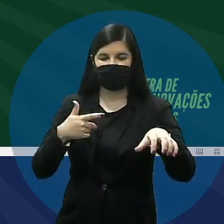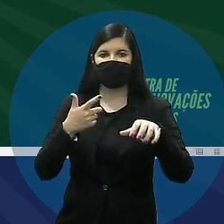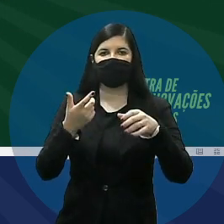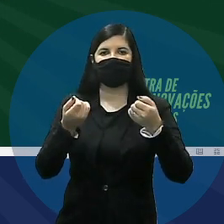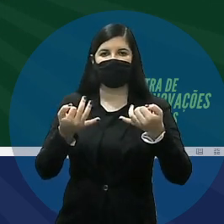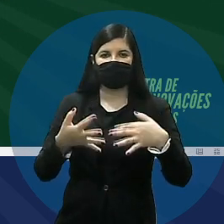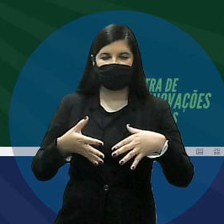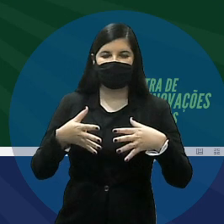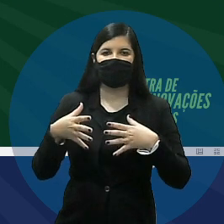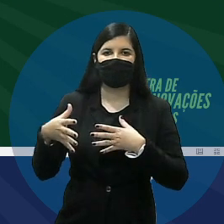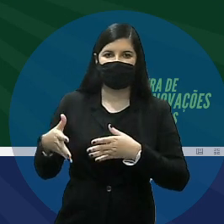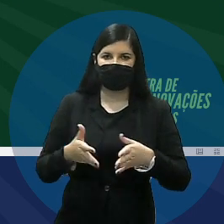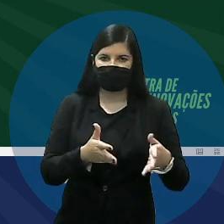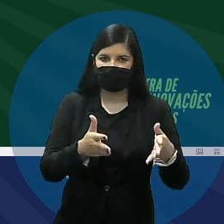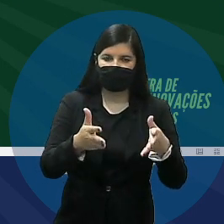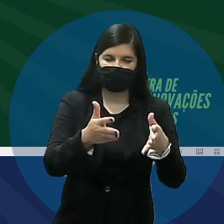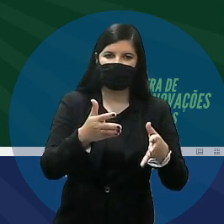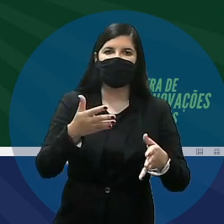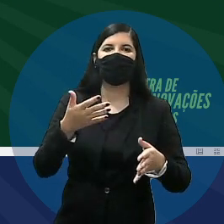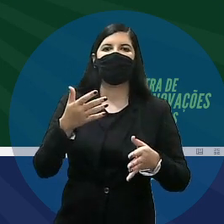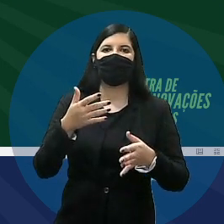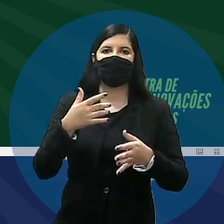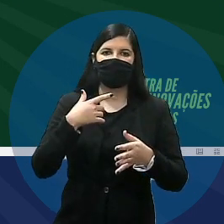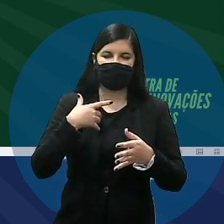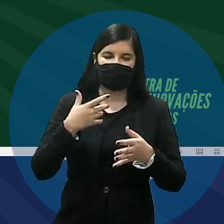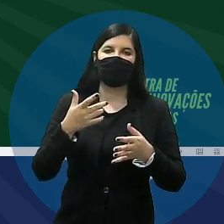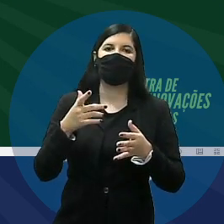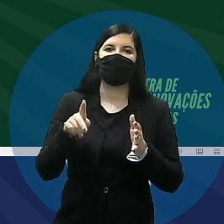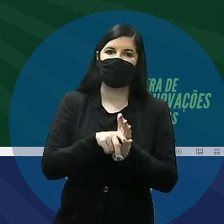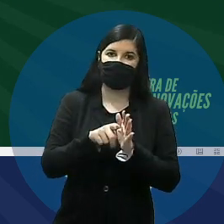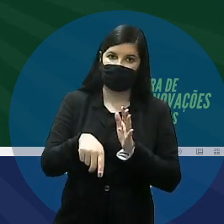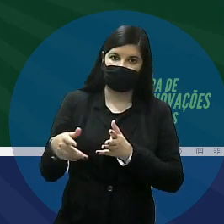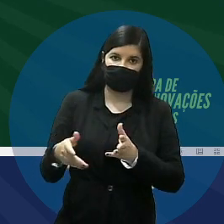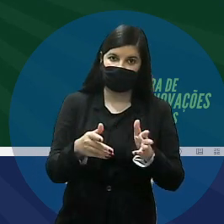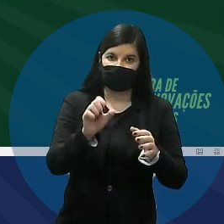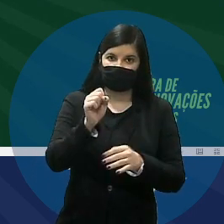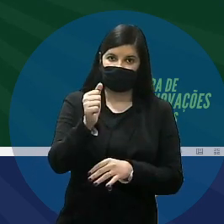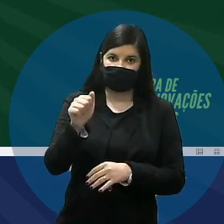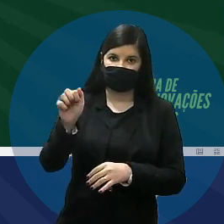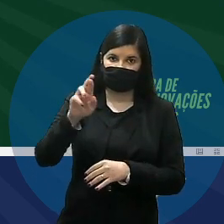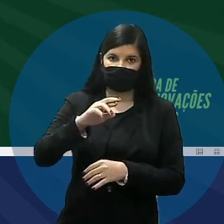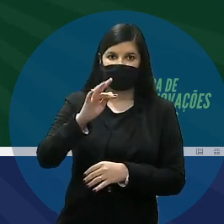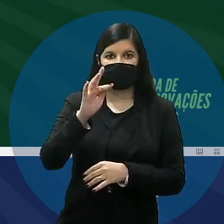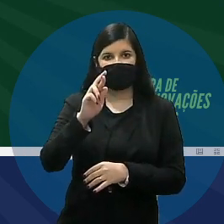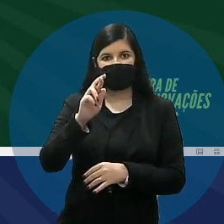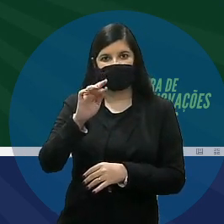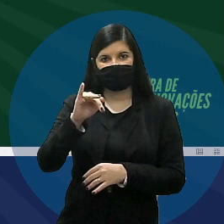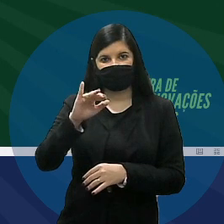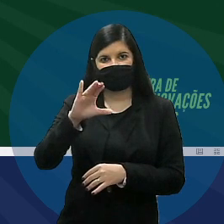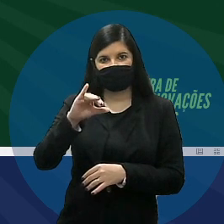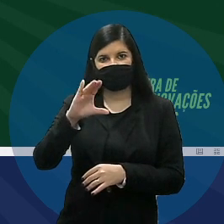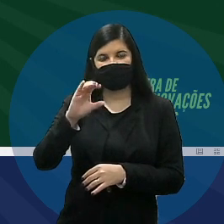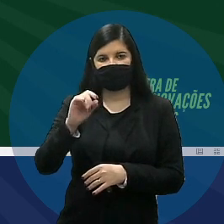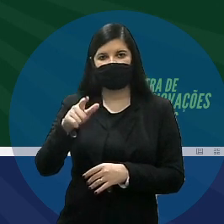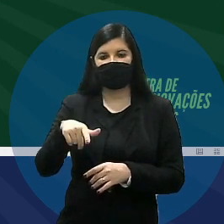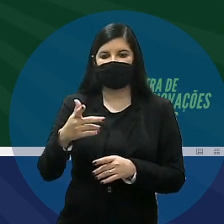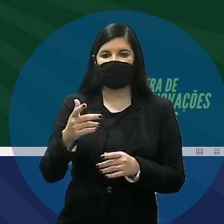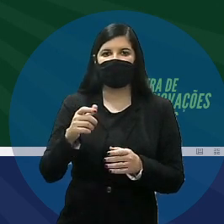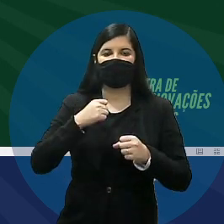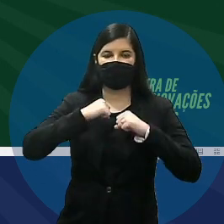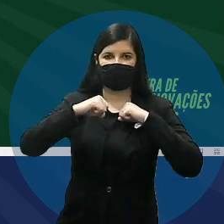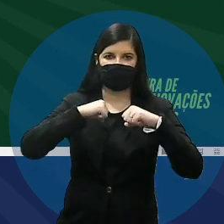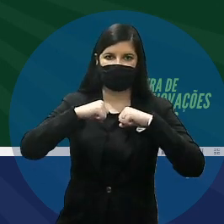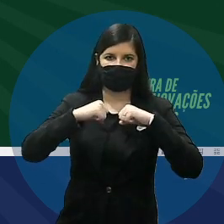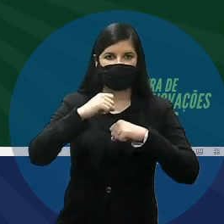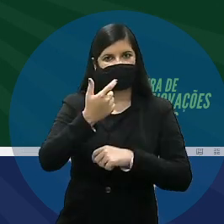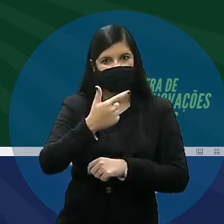hidrográficas, a gente trabalhou bastante a bacia hidrográfica do Rio São Francisco, mas nesse momento do vídeo a gente pôde fazer um debate sobre as